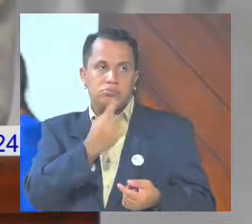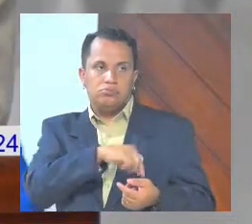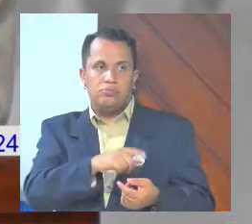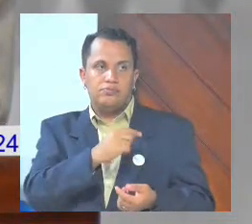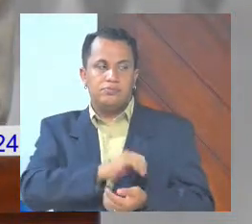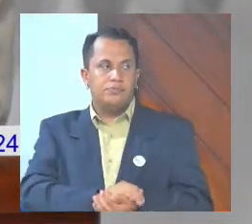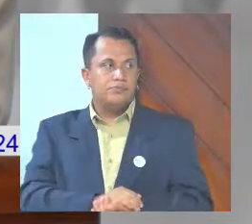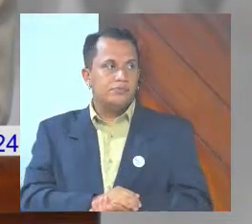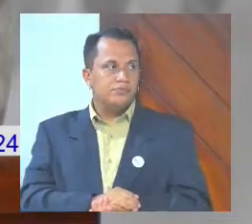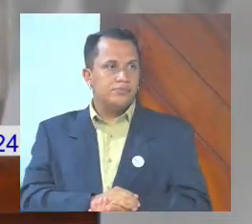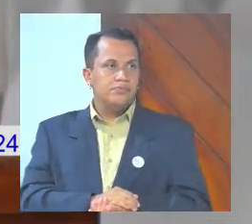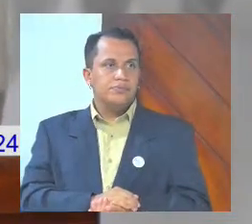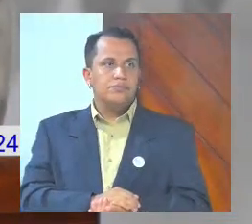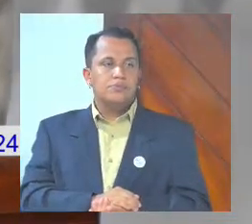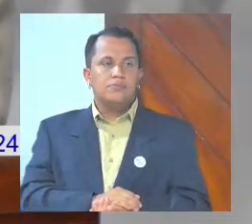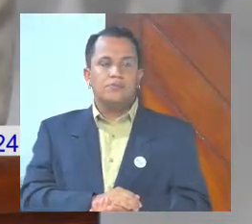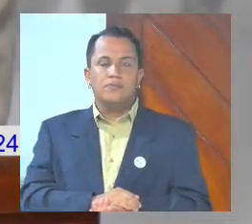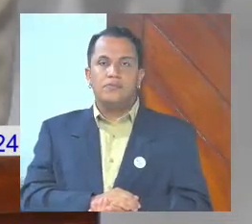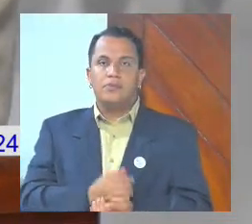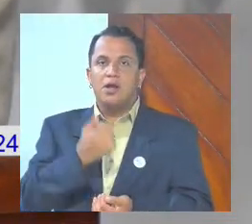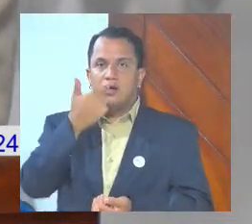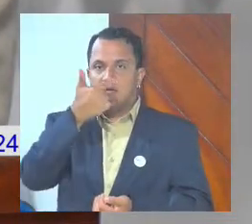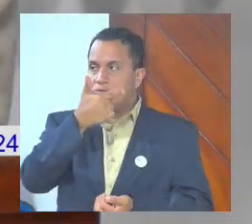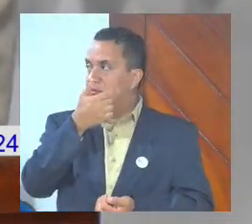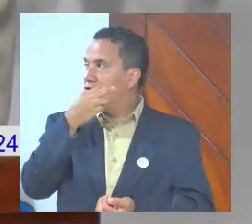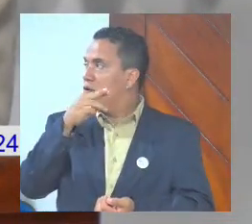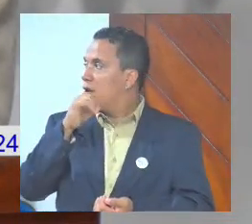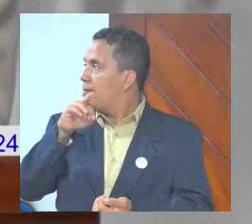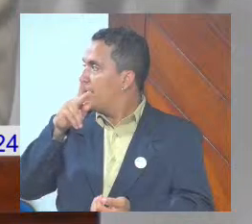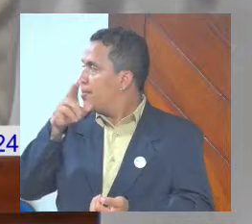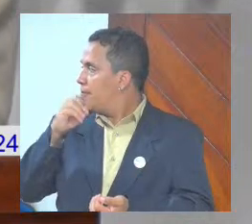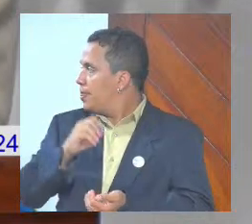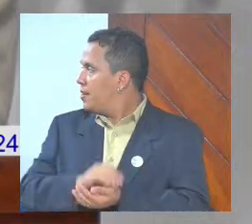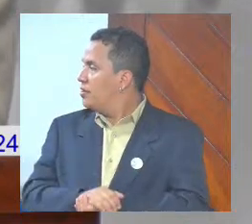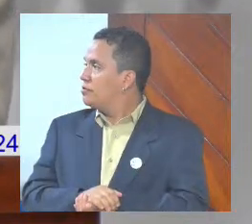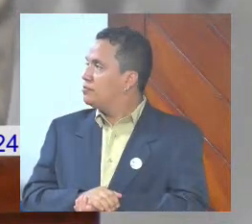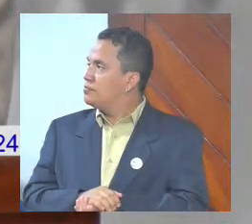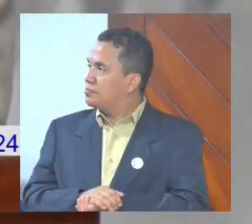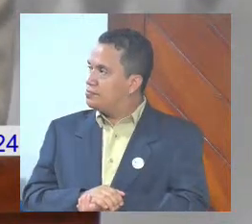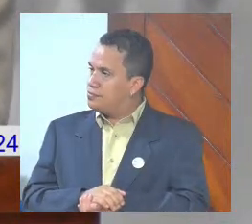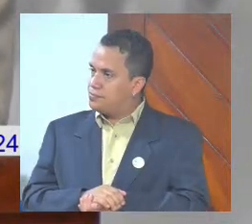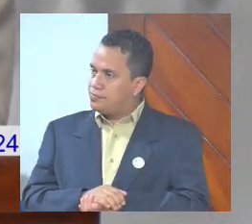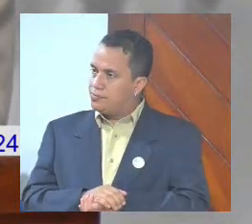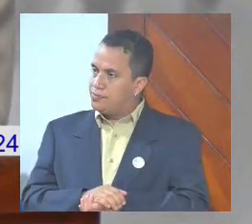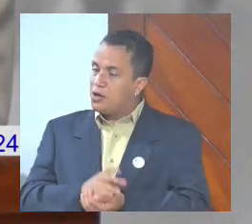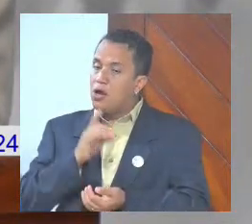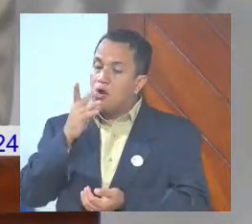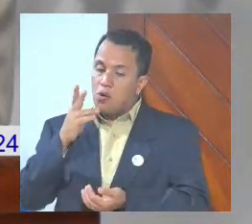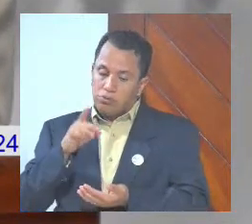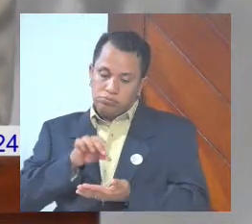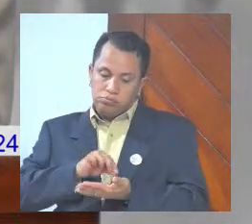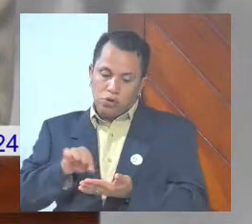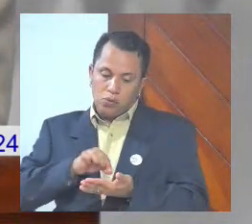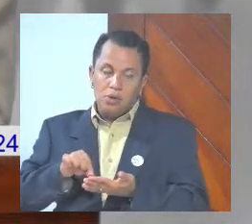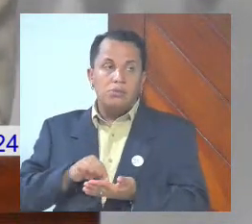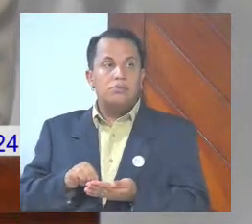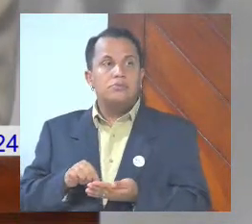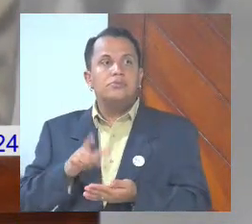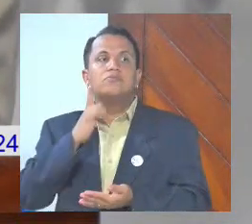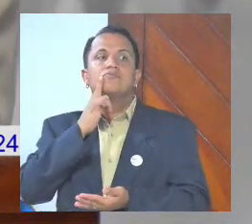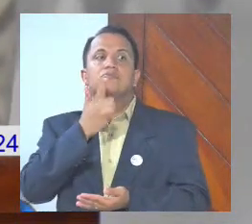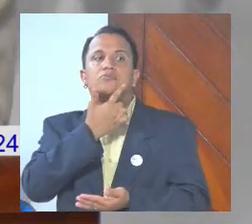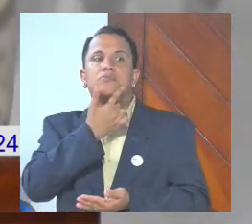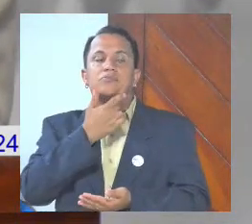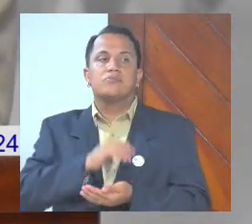que deve economizar aí mais de 2 milhões. E não é só os contratados, economizaria dinheiro de